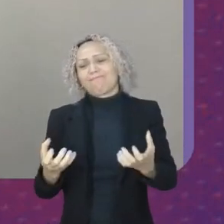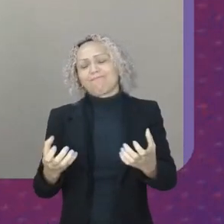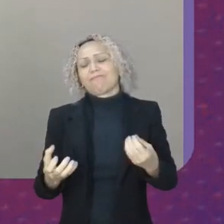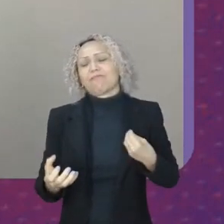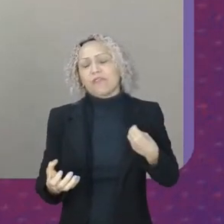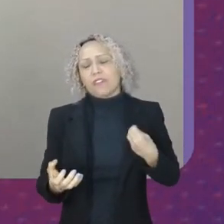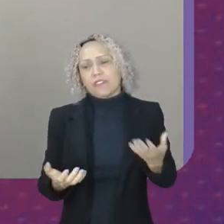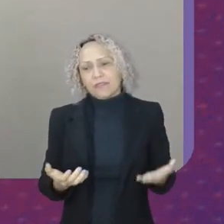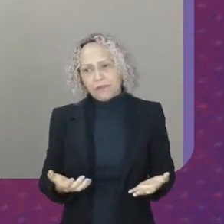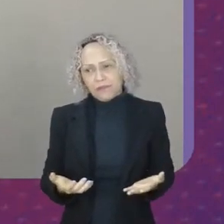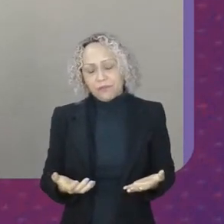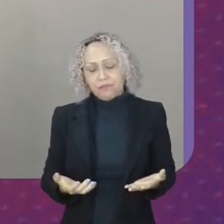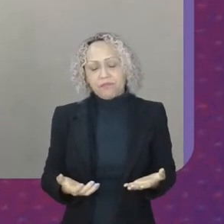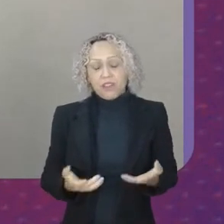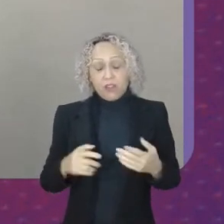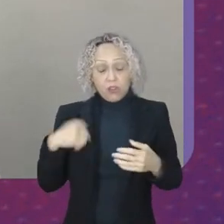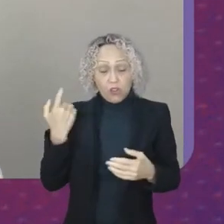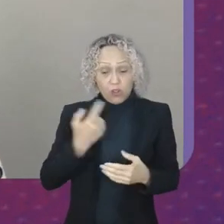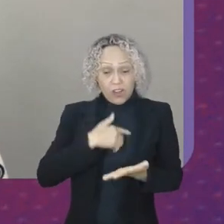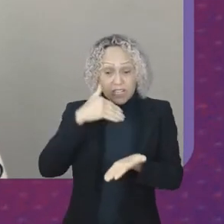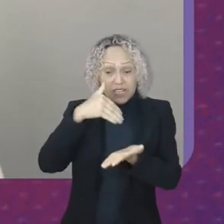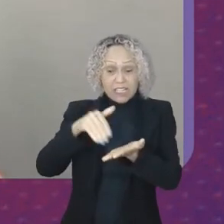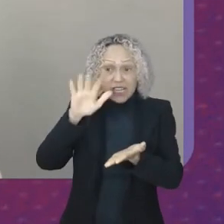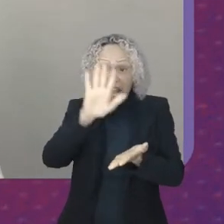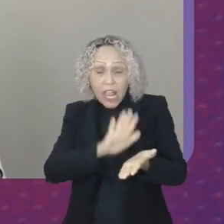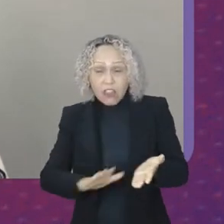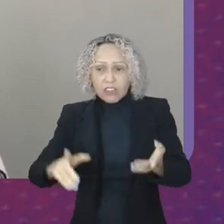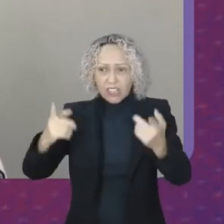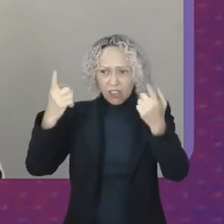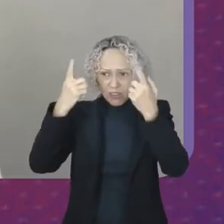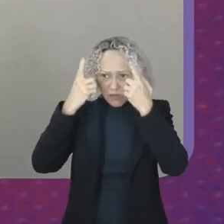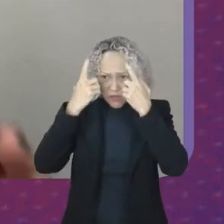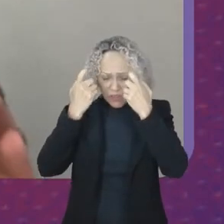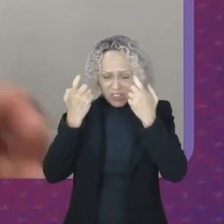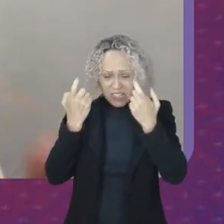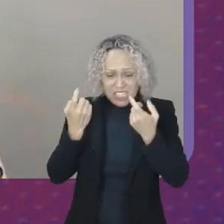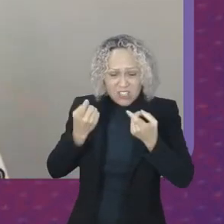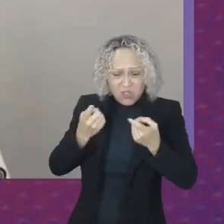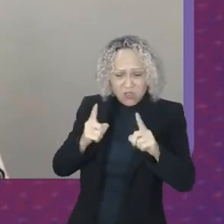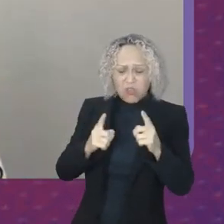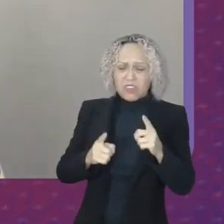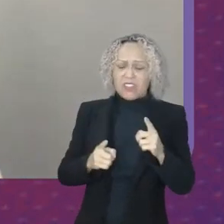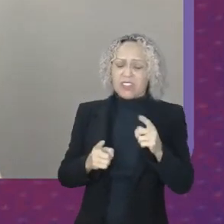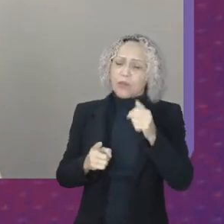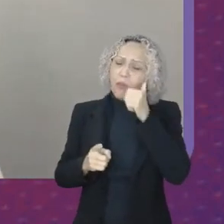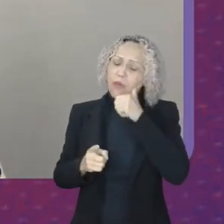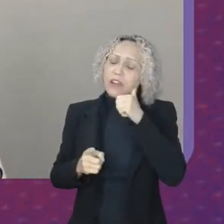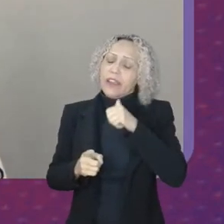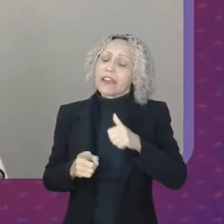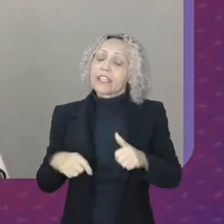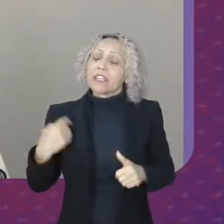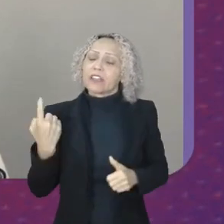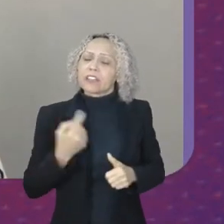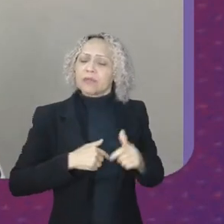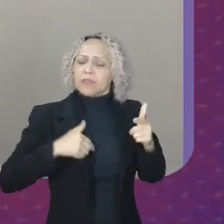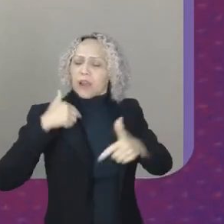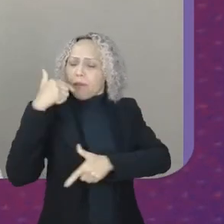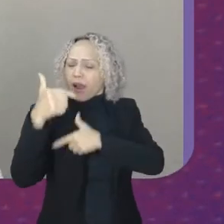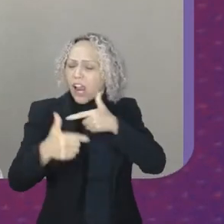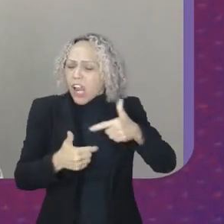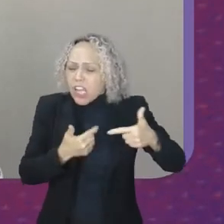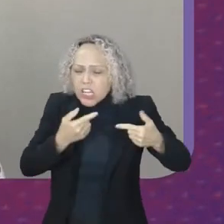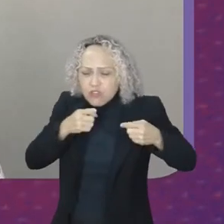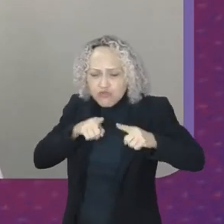à Violência contra Mulheres, estamos trabalhando incansavelmente, junto com a ministra Cida Gonçalves,